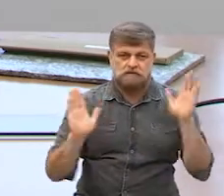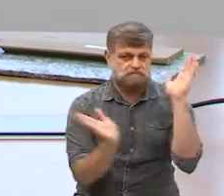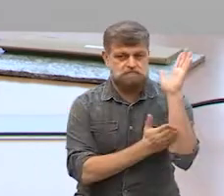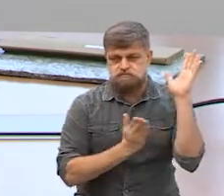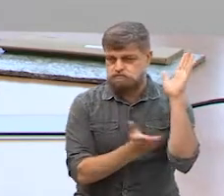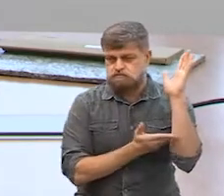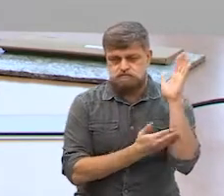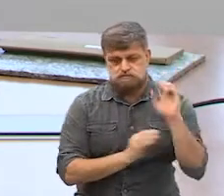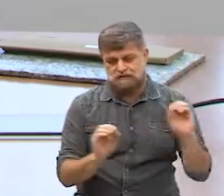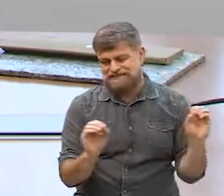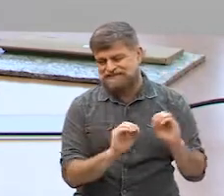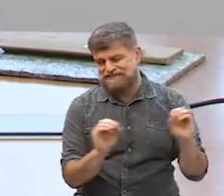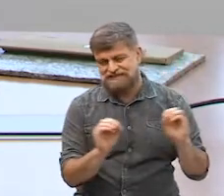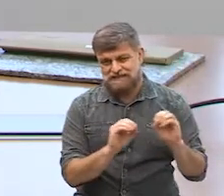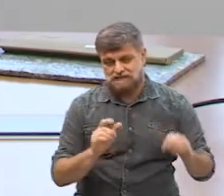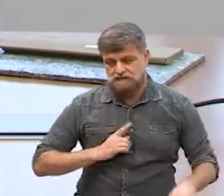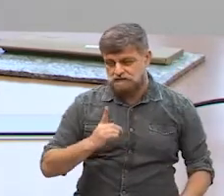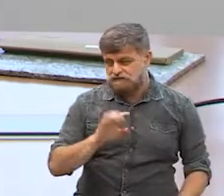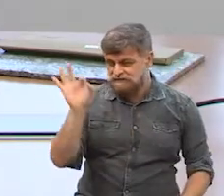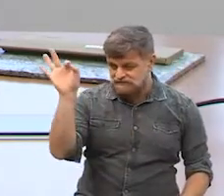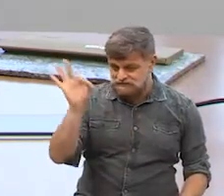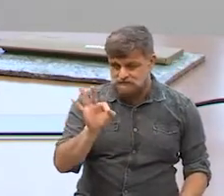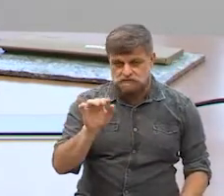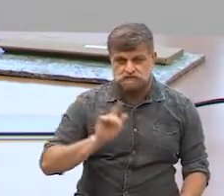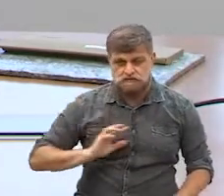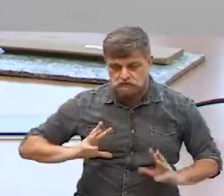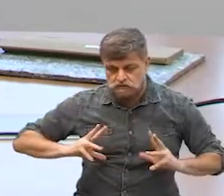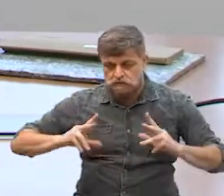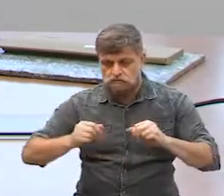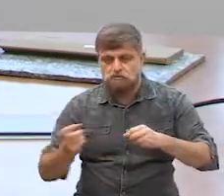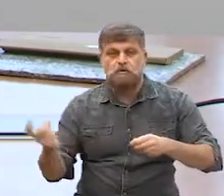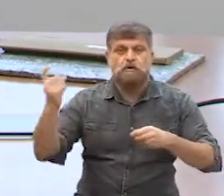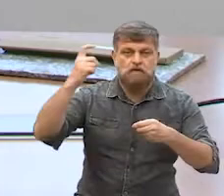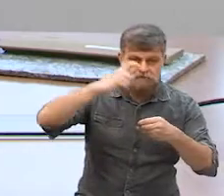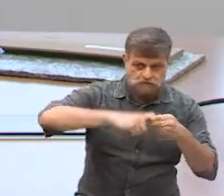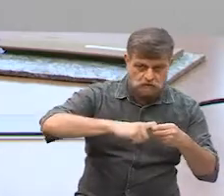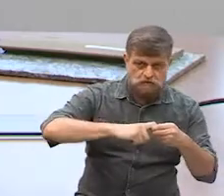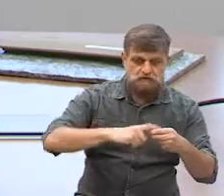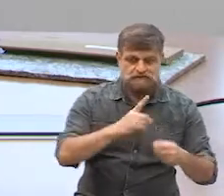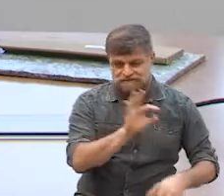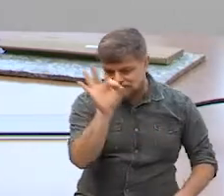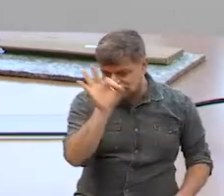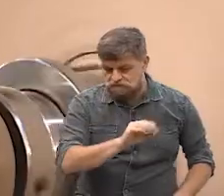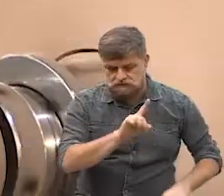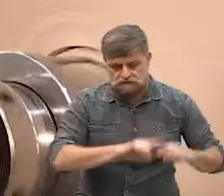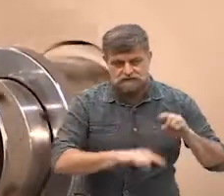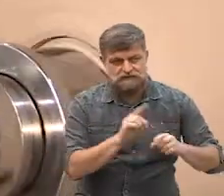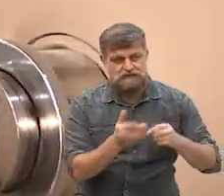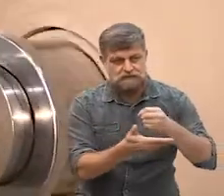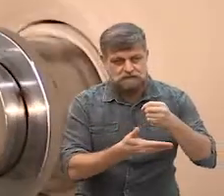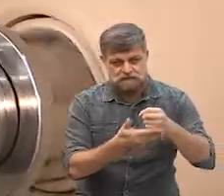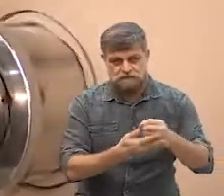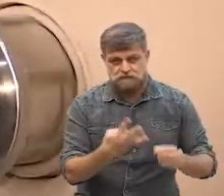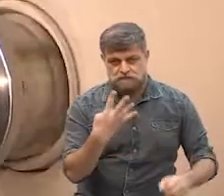reflorestamento, mas é 100% aparas e tudo isso volta a ser 100% matéria-prima.